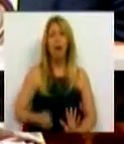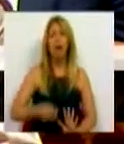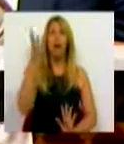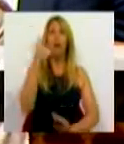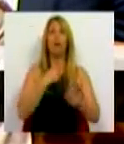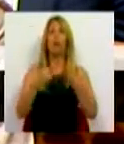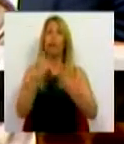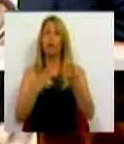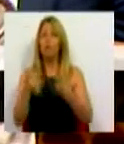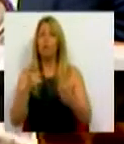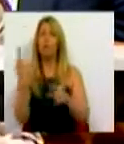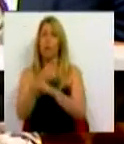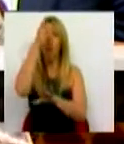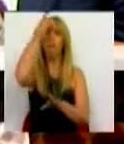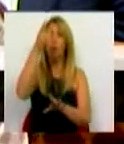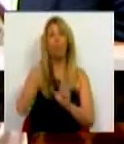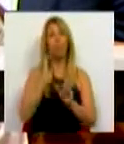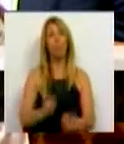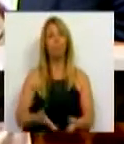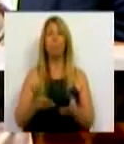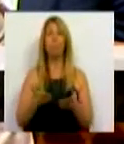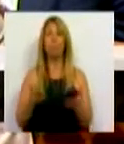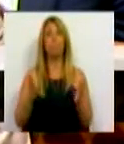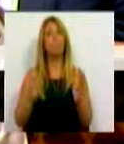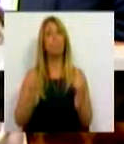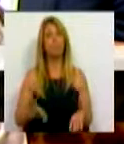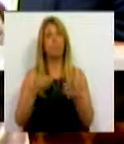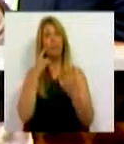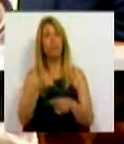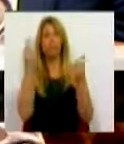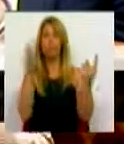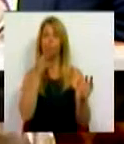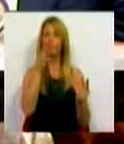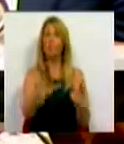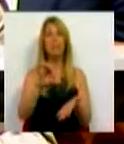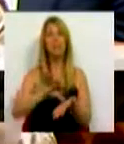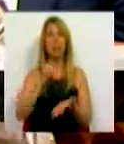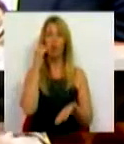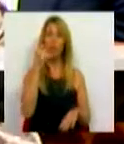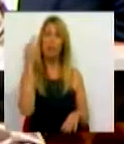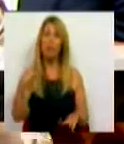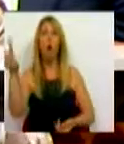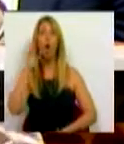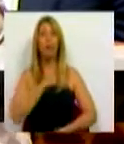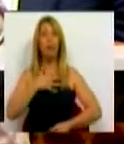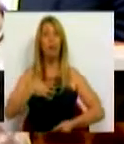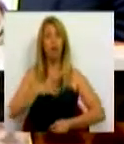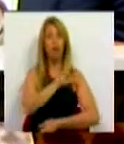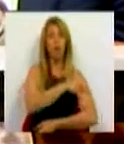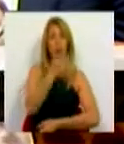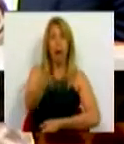e observações que importa colocar em sede de especialidade, ouvir um conjunto de entidades